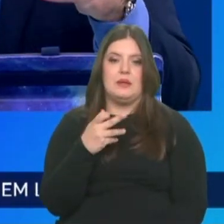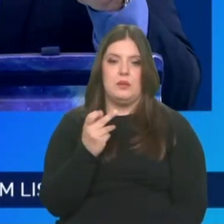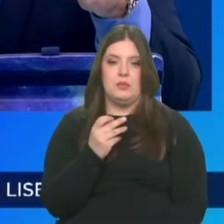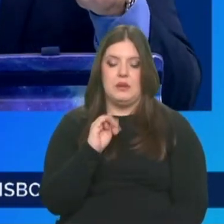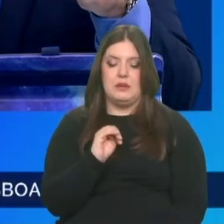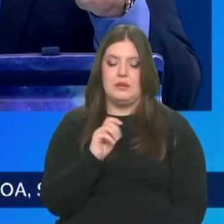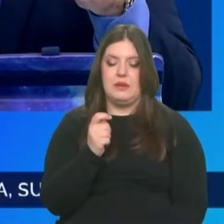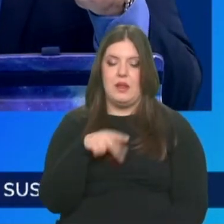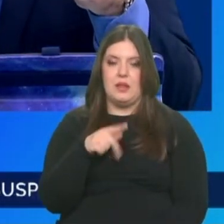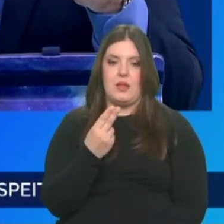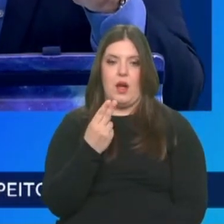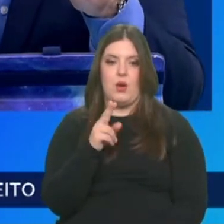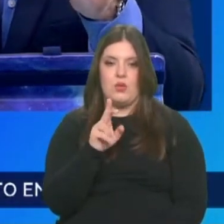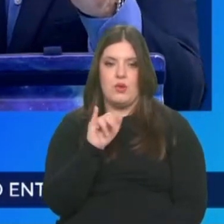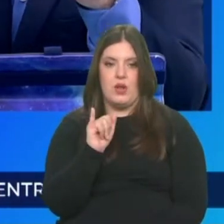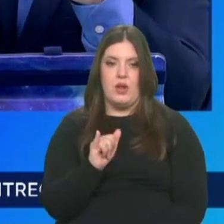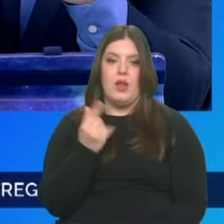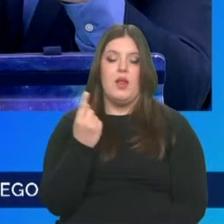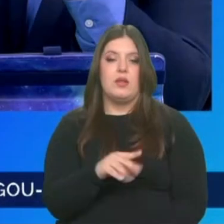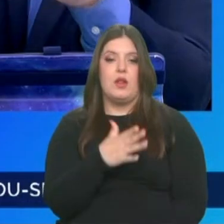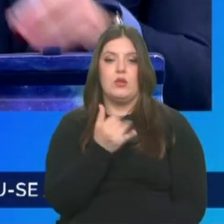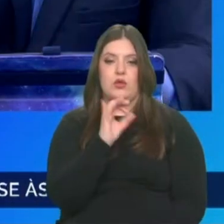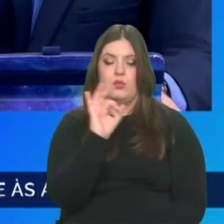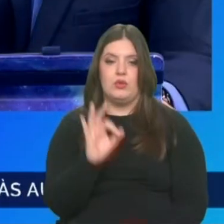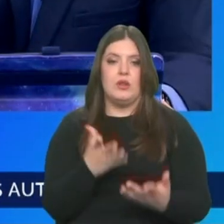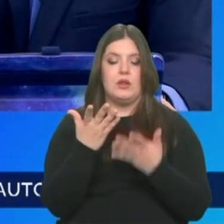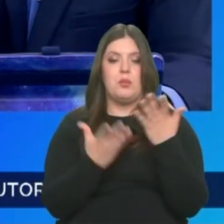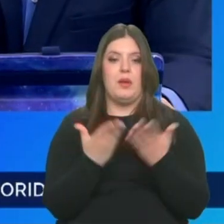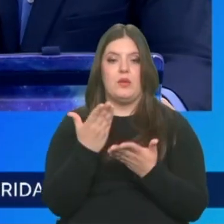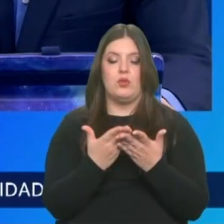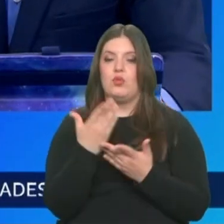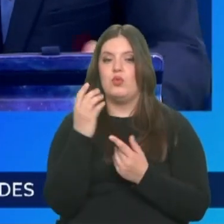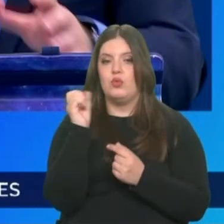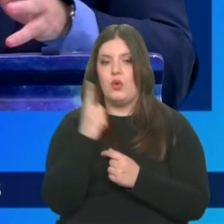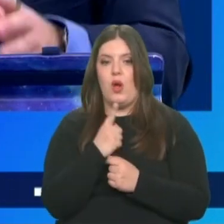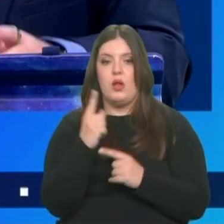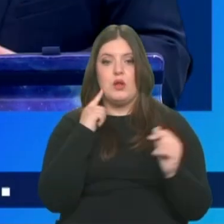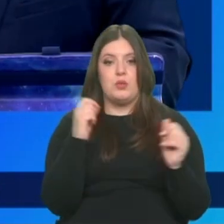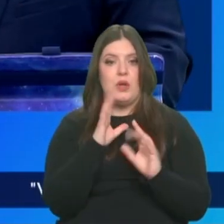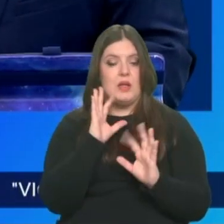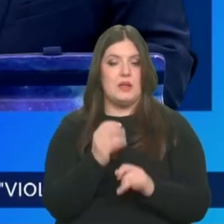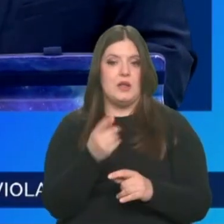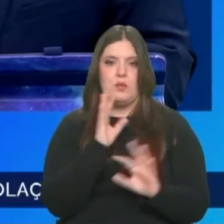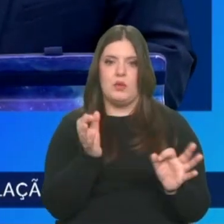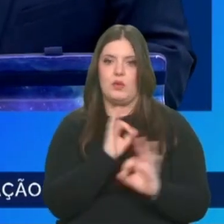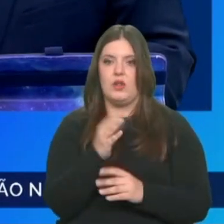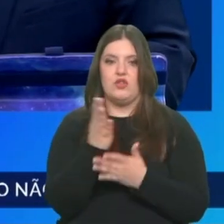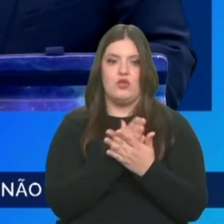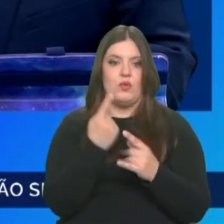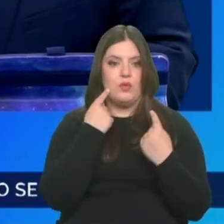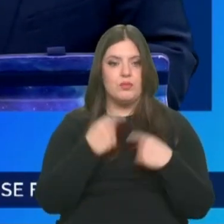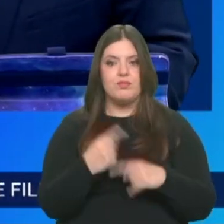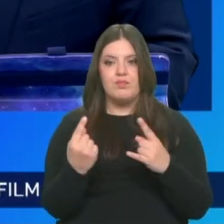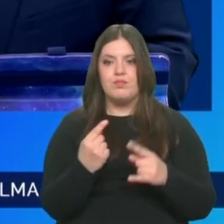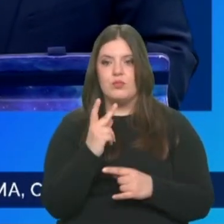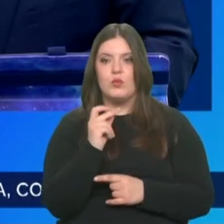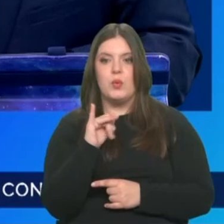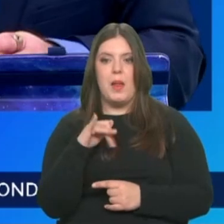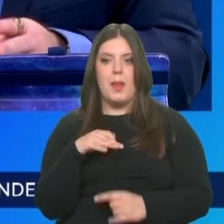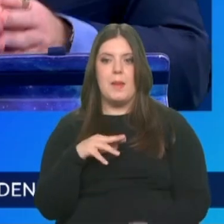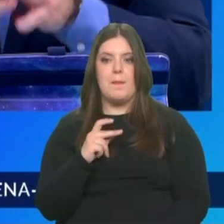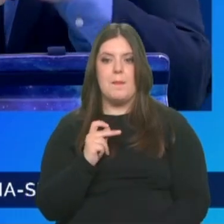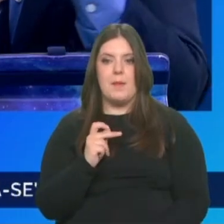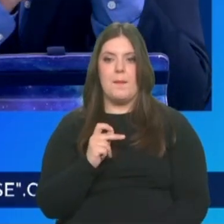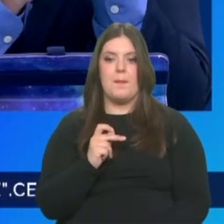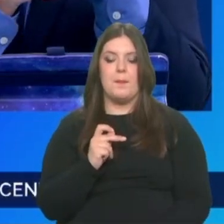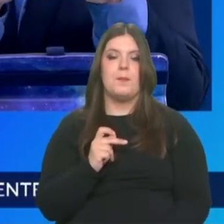apenas 12% da massa do Sol, conseguir atingir esse tipo de explosões é extraordinário. E este estudo que foi agora revelado, do ALMA, o Conjunto de Radiotelescópios